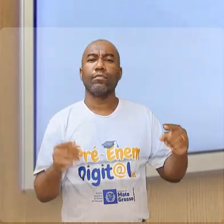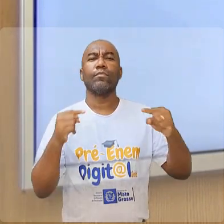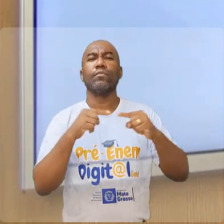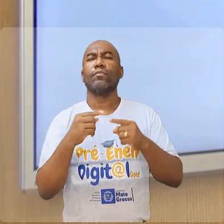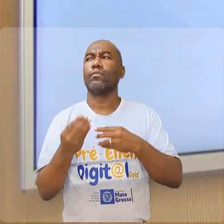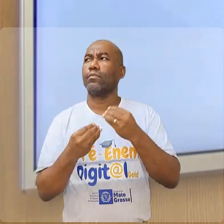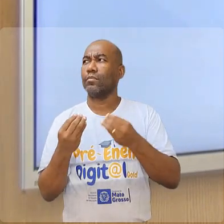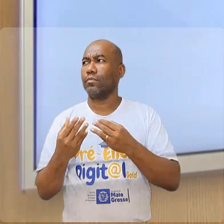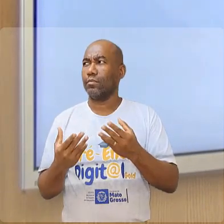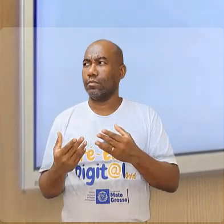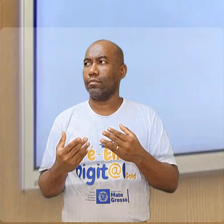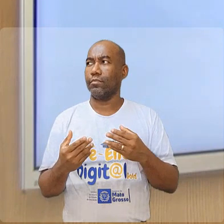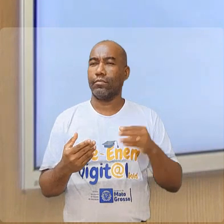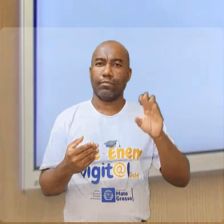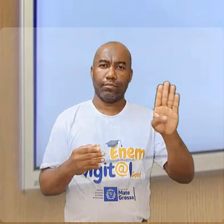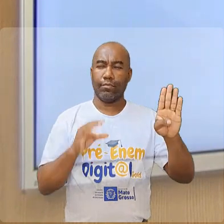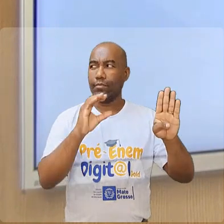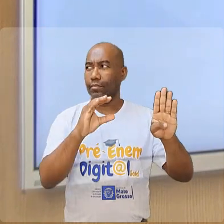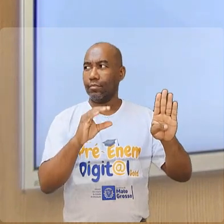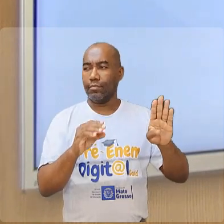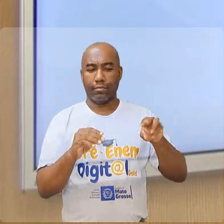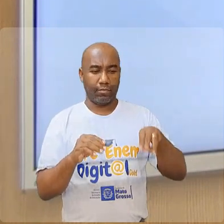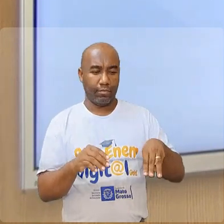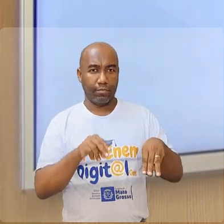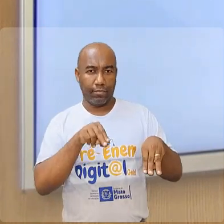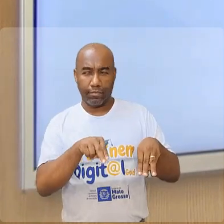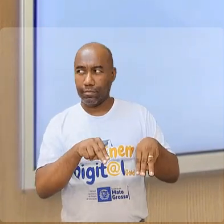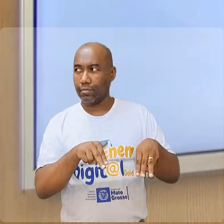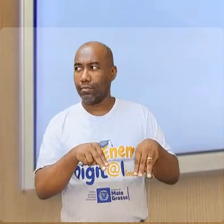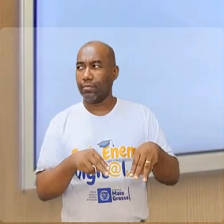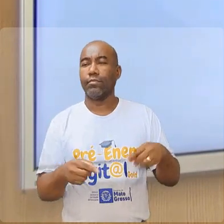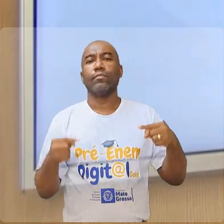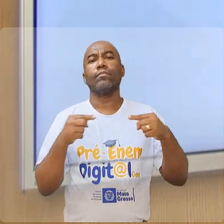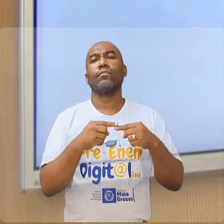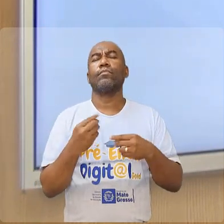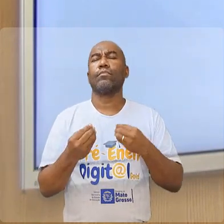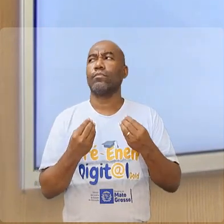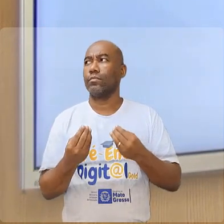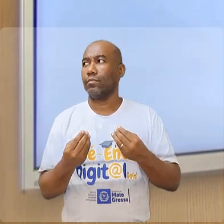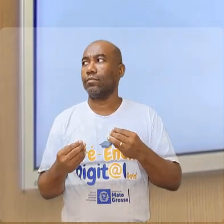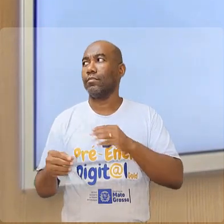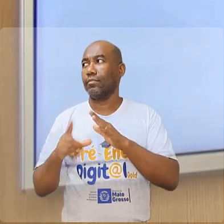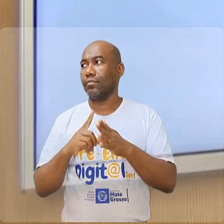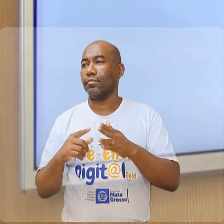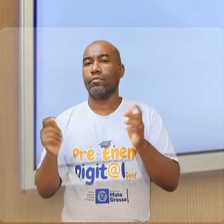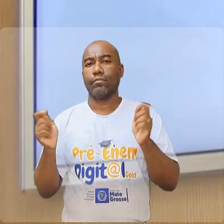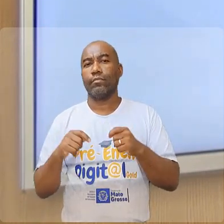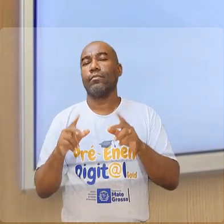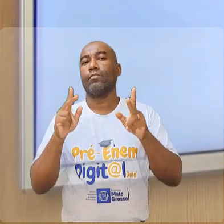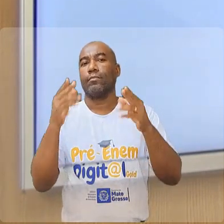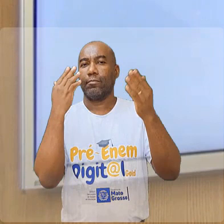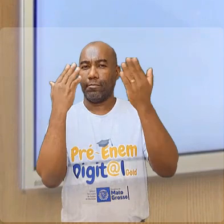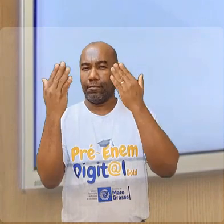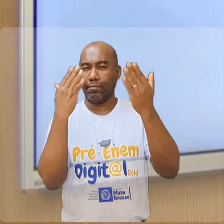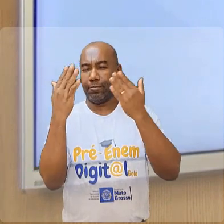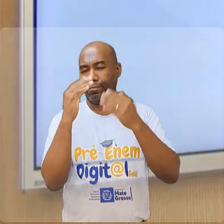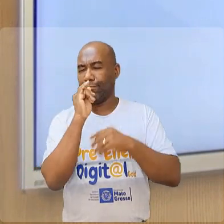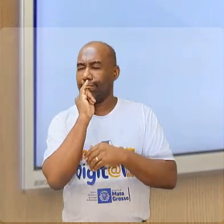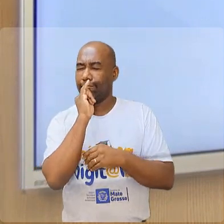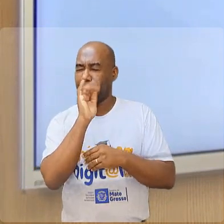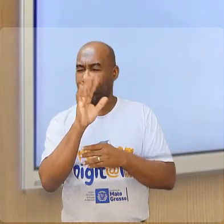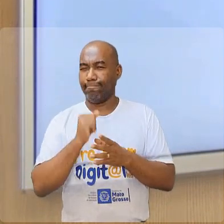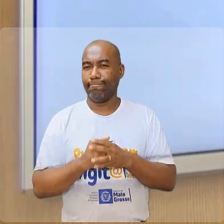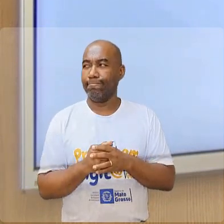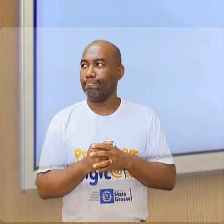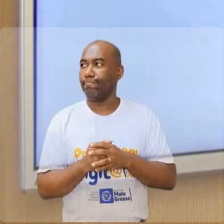como sendo o sol beleza e aí imagine esse triângulo como sendo um telhado de uma casa tá ok